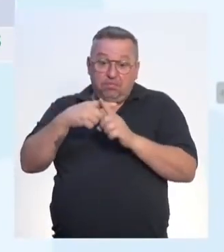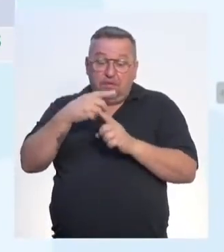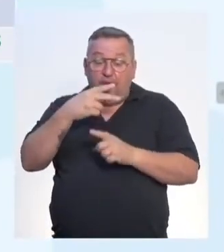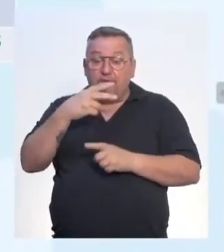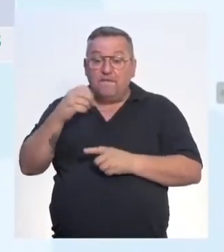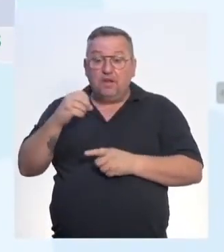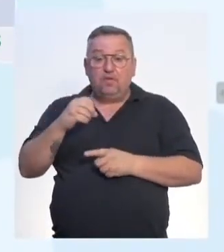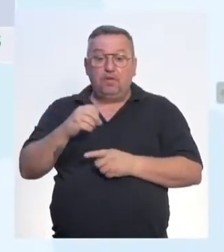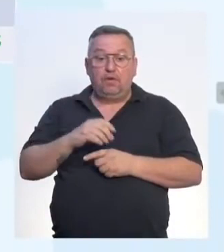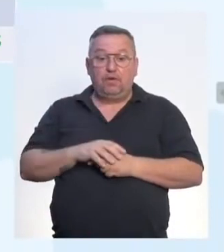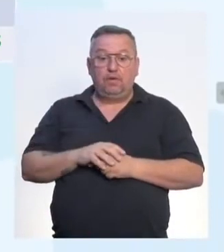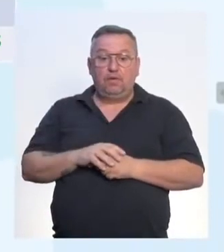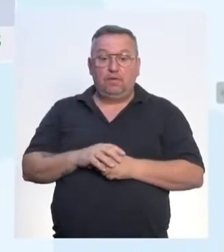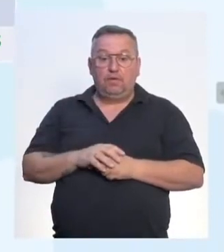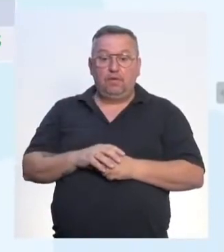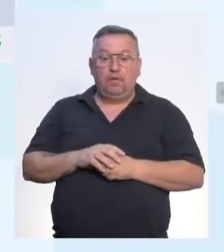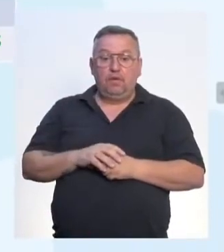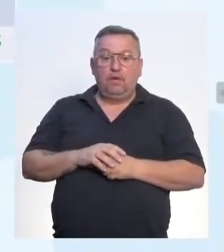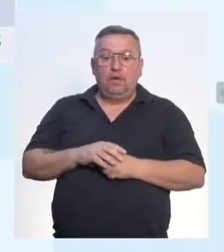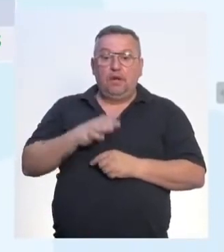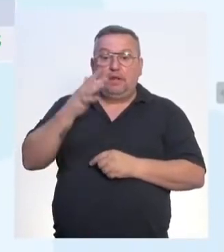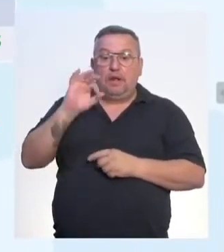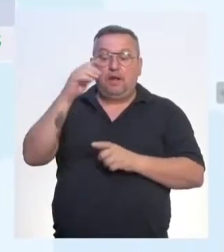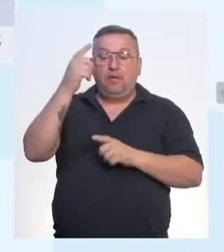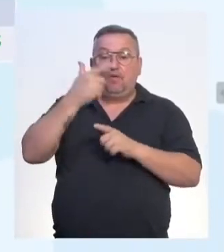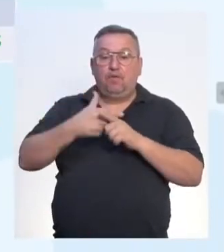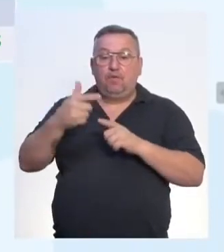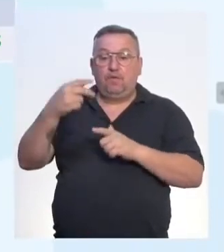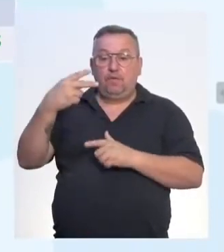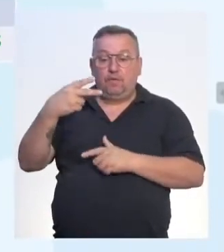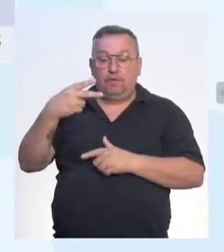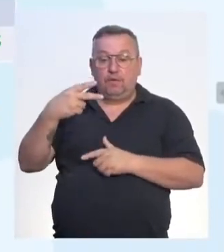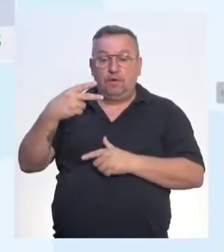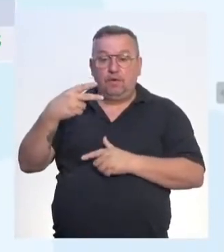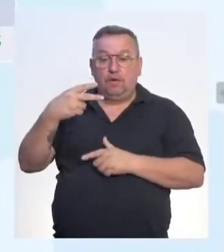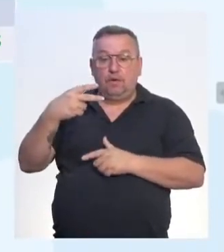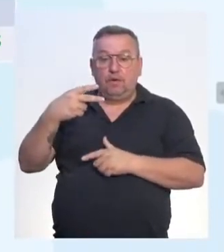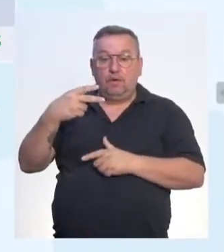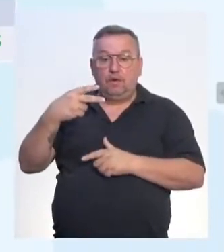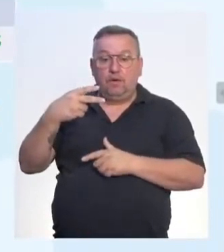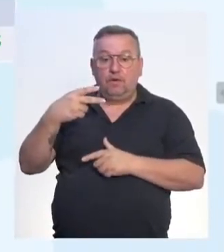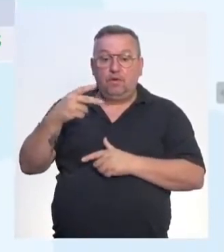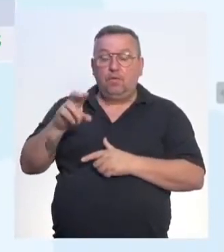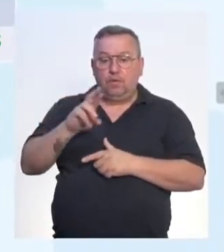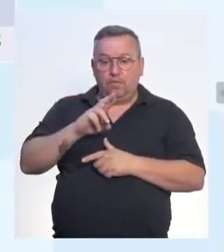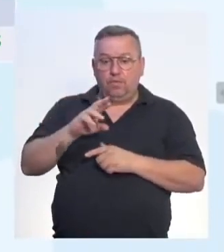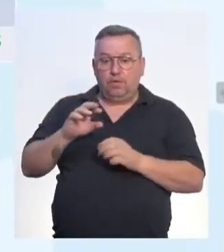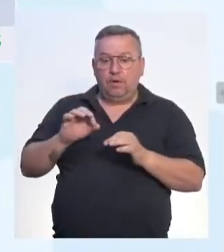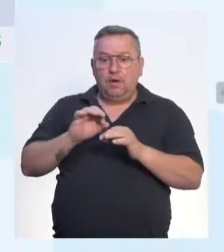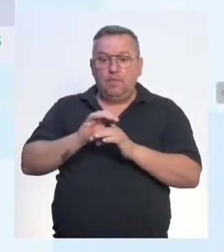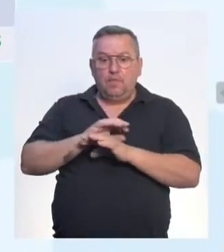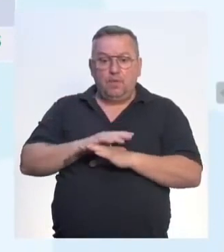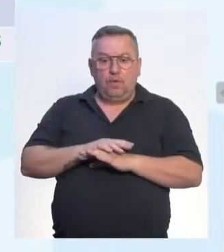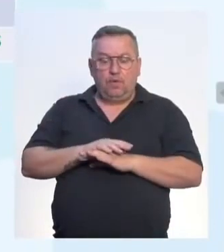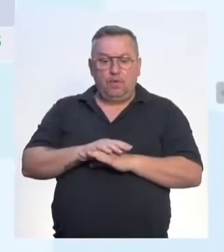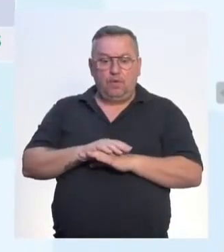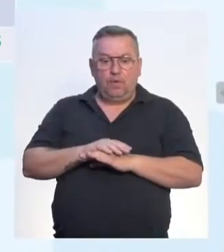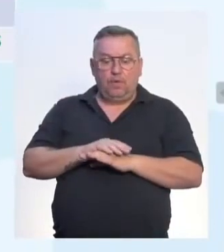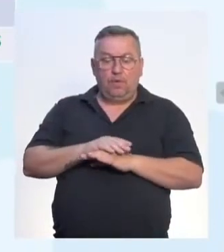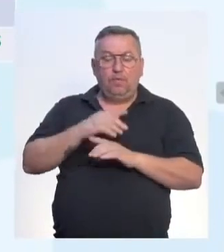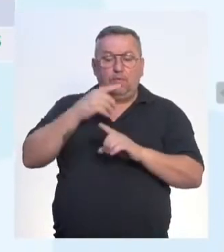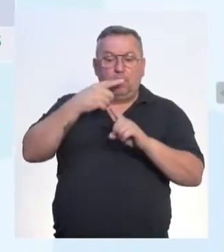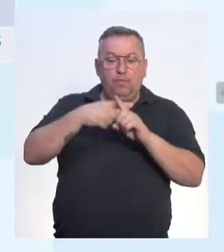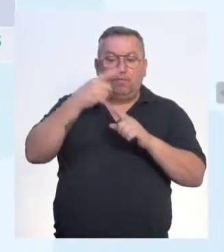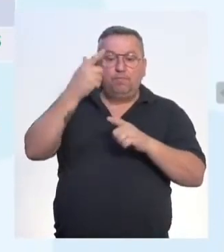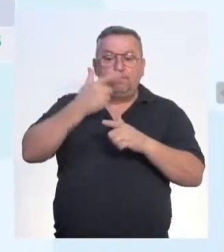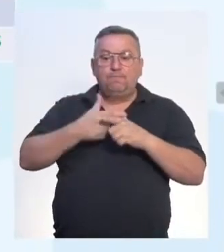20. 10 dividido por 2, eu sei que dá 5 aqui como resposta e acabou. Então, tanto na multiplicação